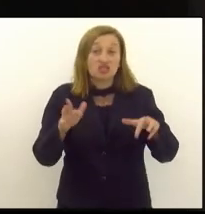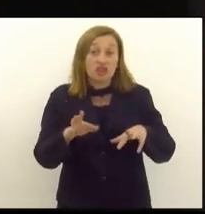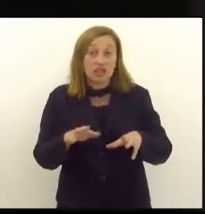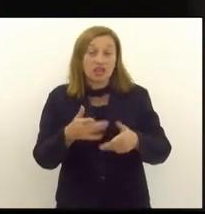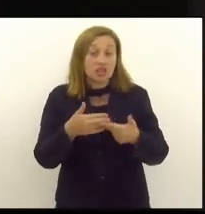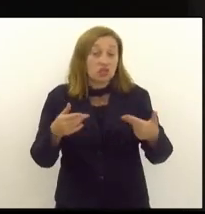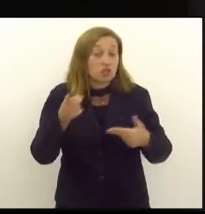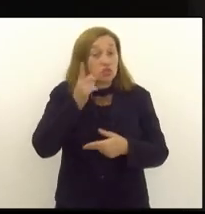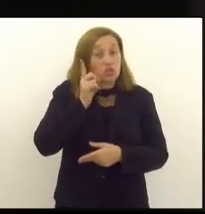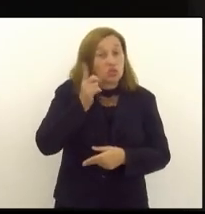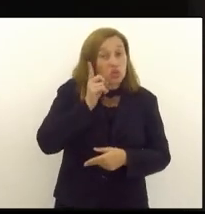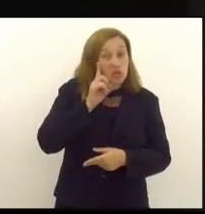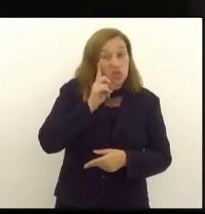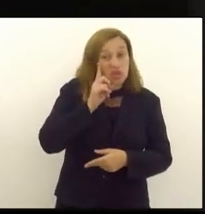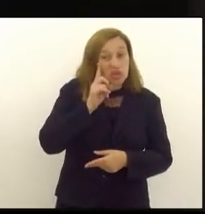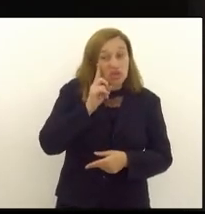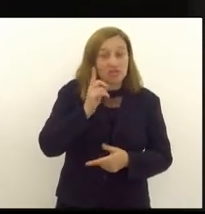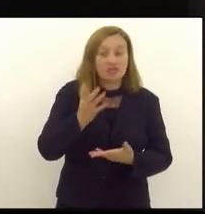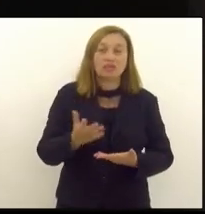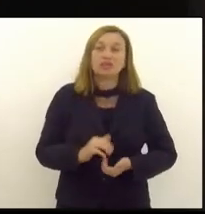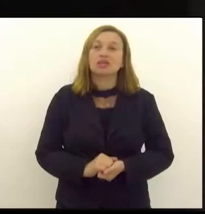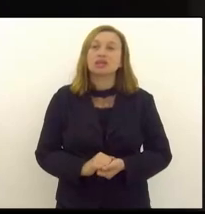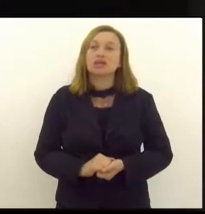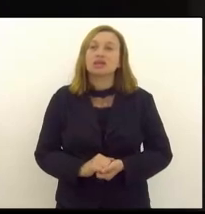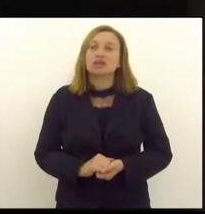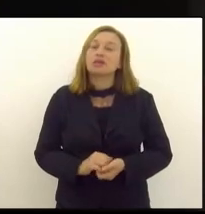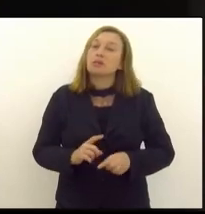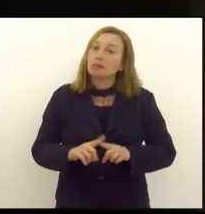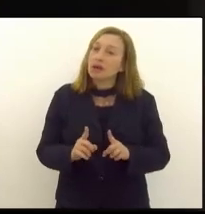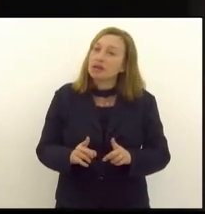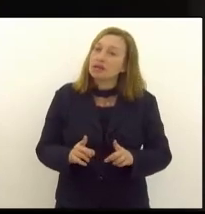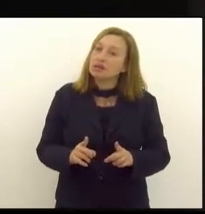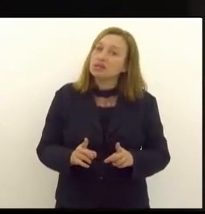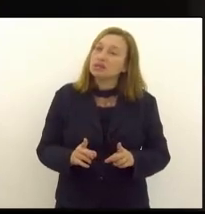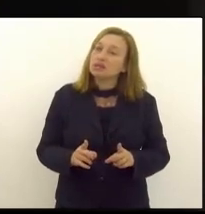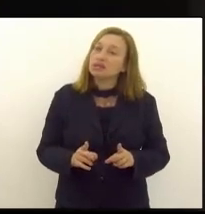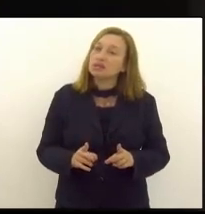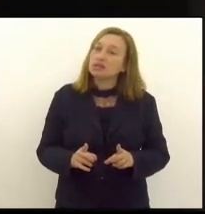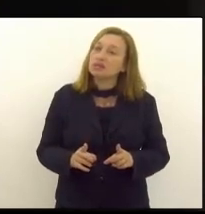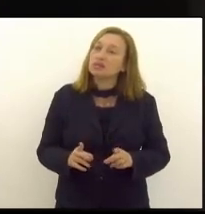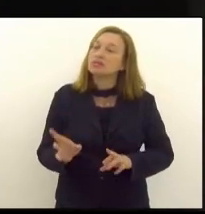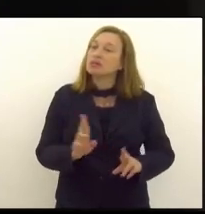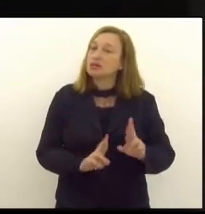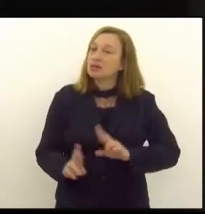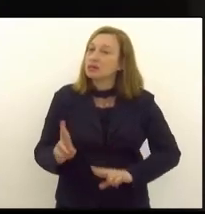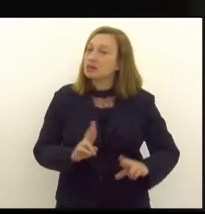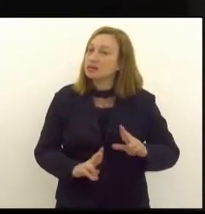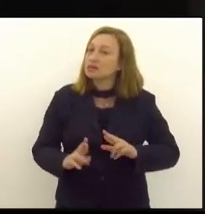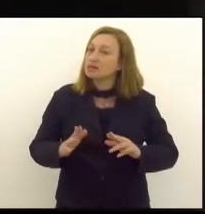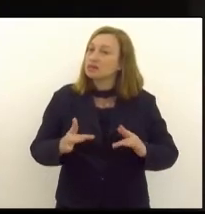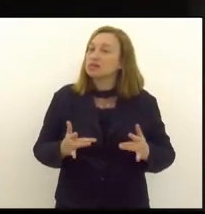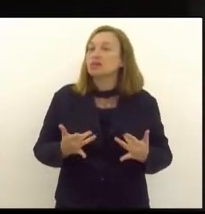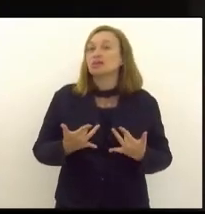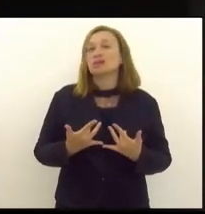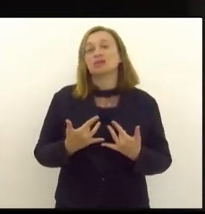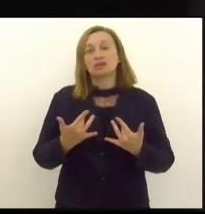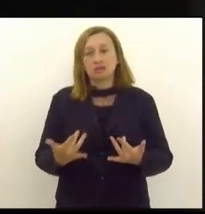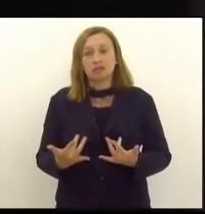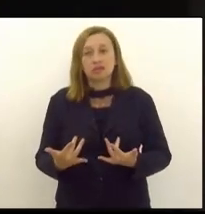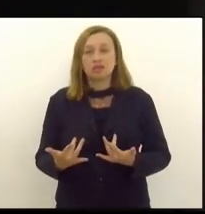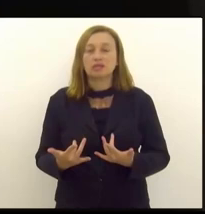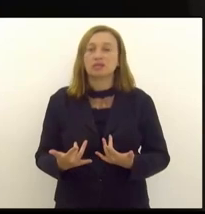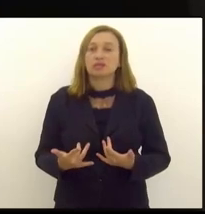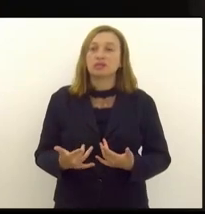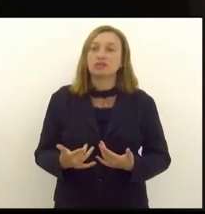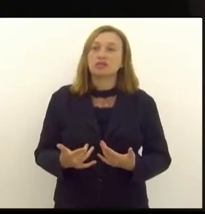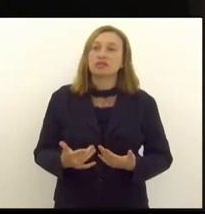coisas do dia a dia, não tem nada de espetaculoso, mas tem alguma coisa dessas relações, desses afetos, dessa corrente que a